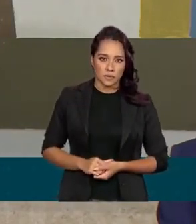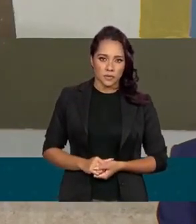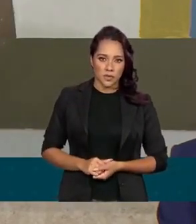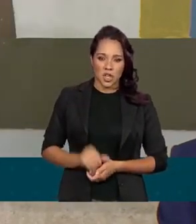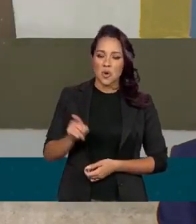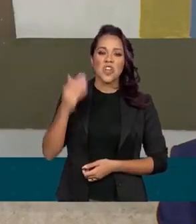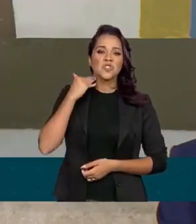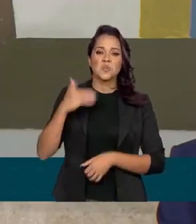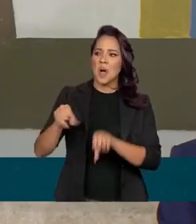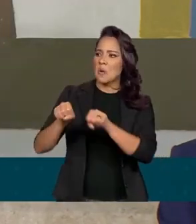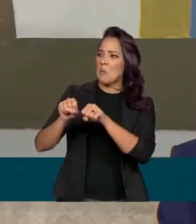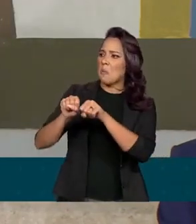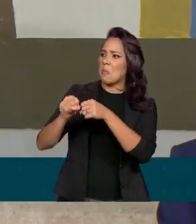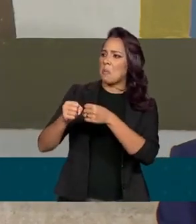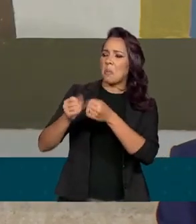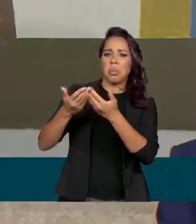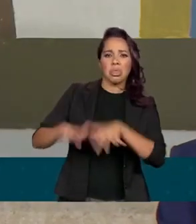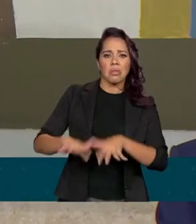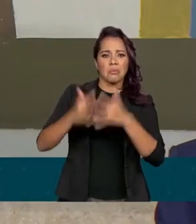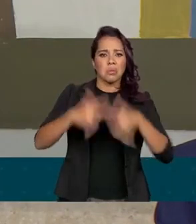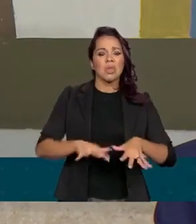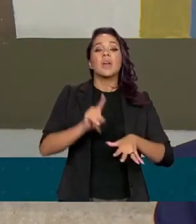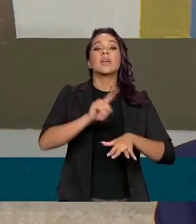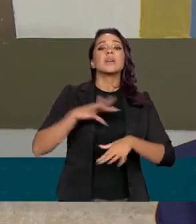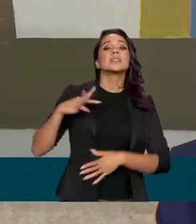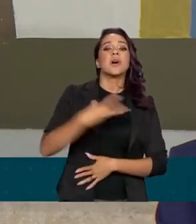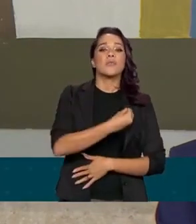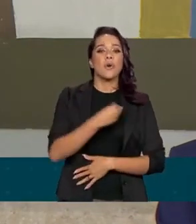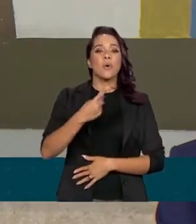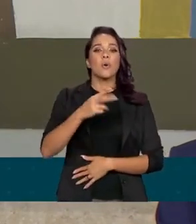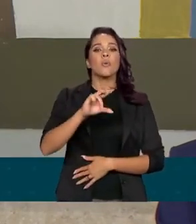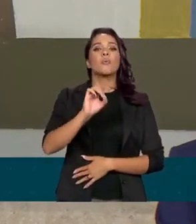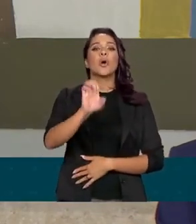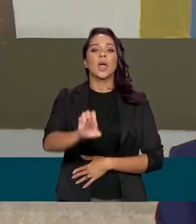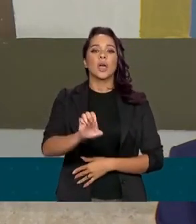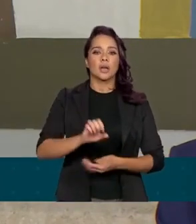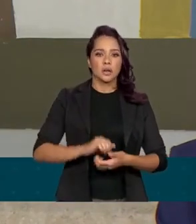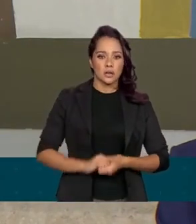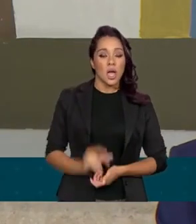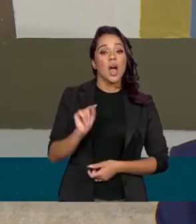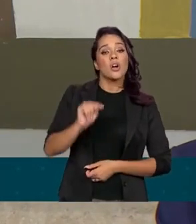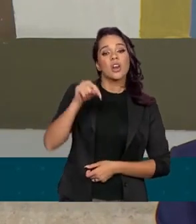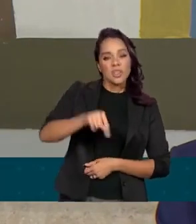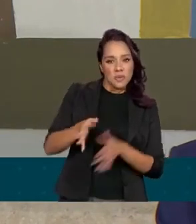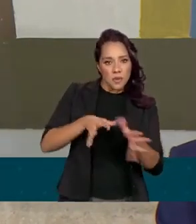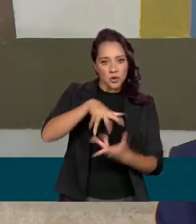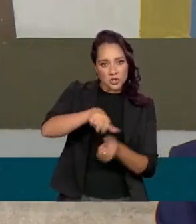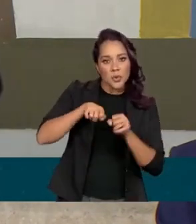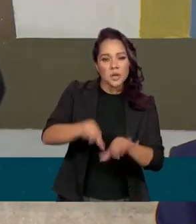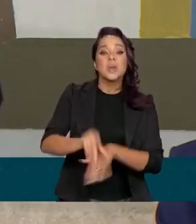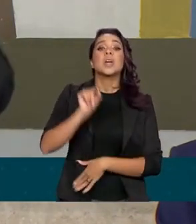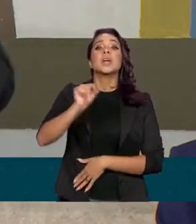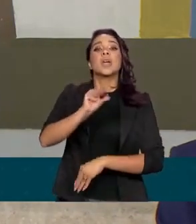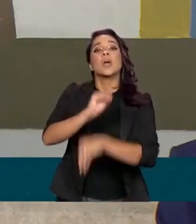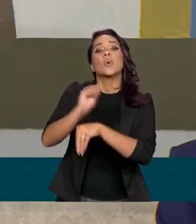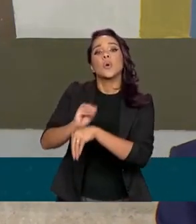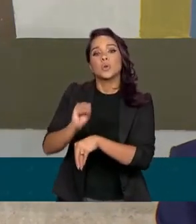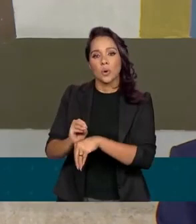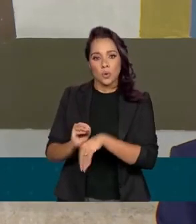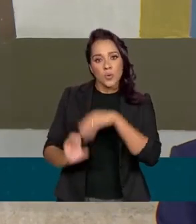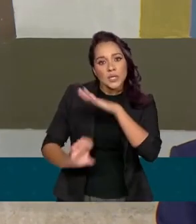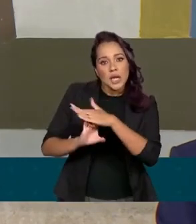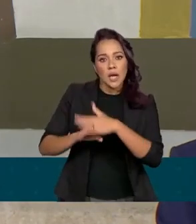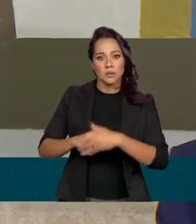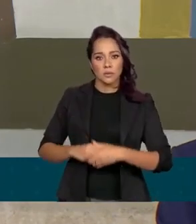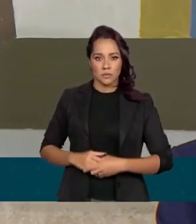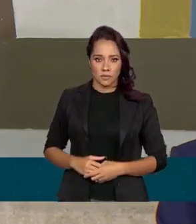aqui os bancos quebraram, quem salvou? O Estado com o PROE. Agora que veio a pandemia, quem cuidou? O Estado.